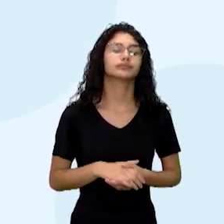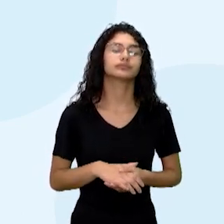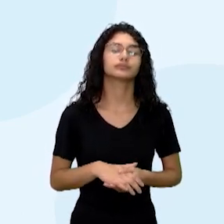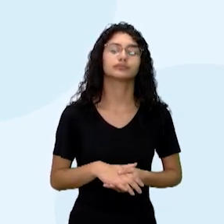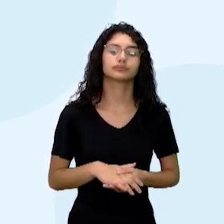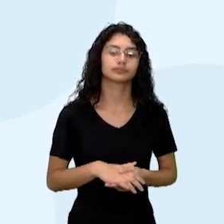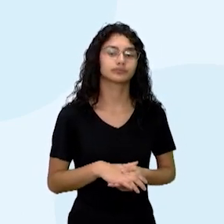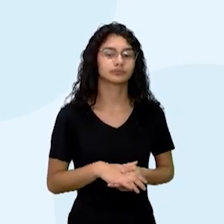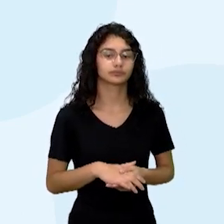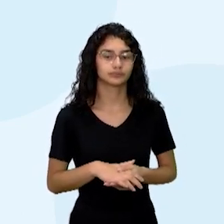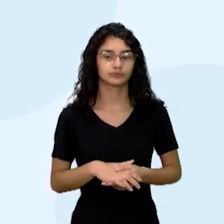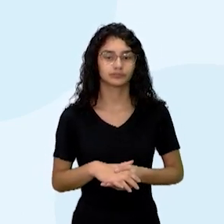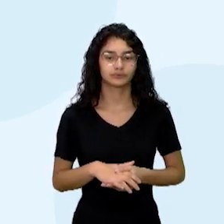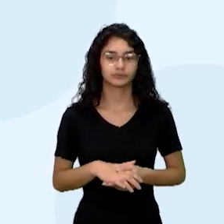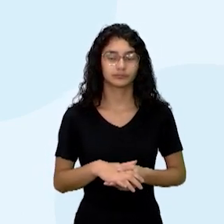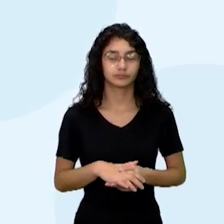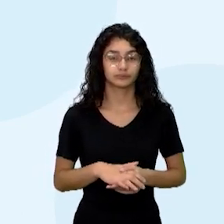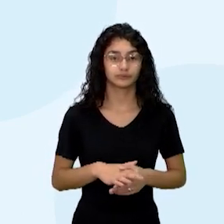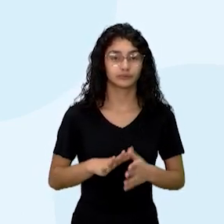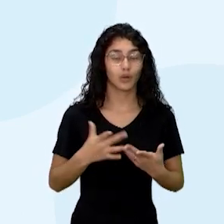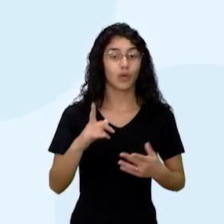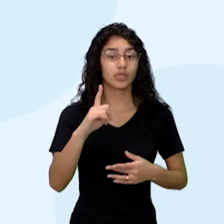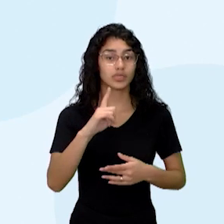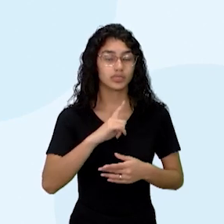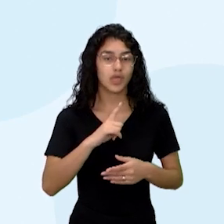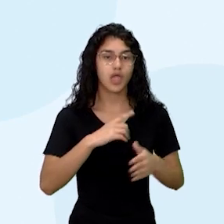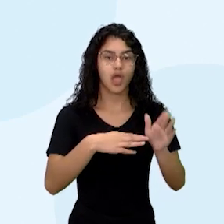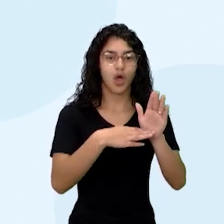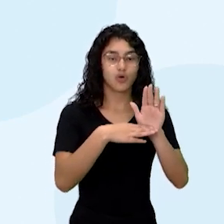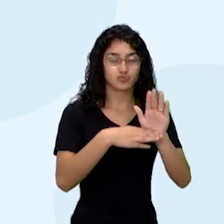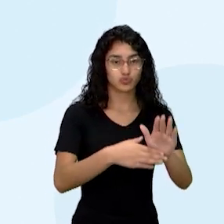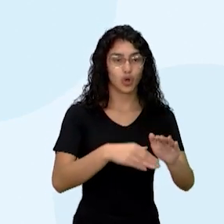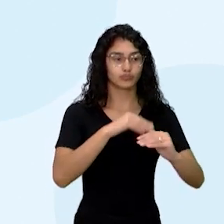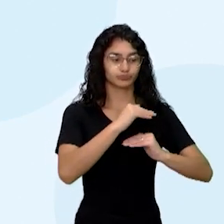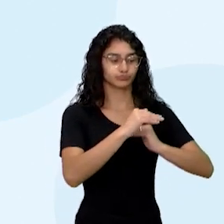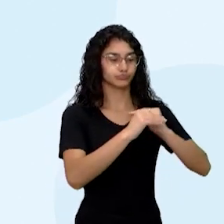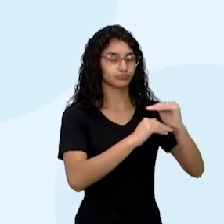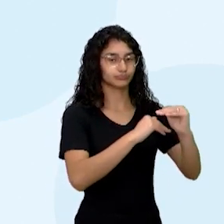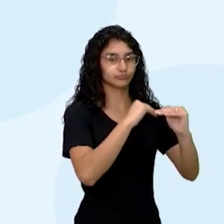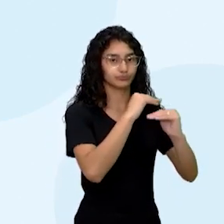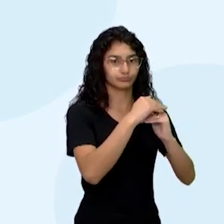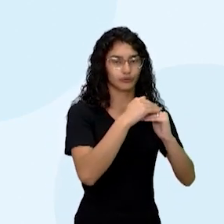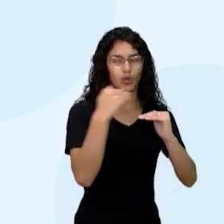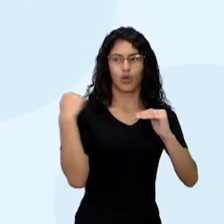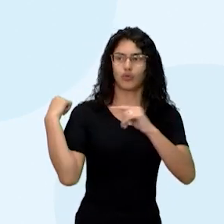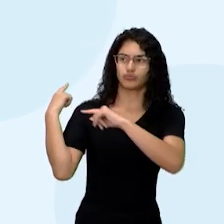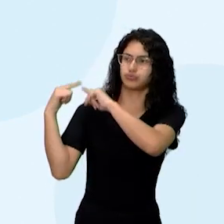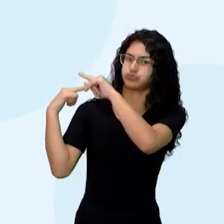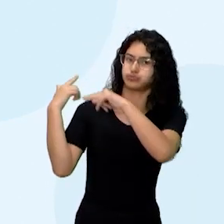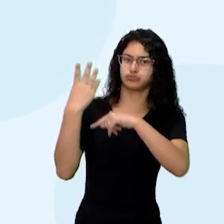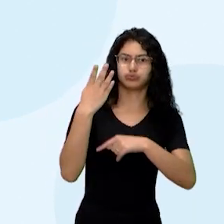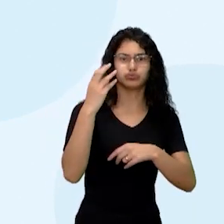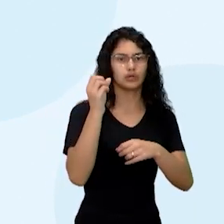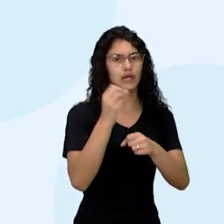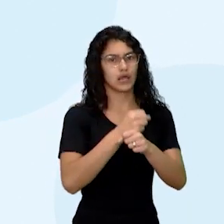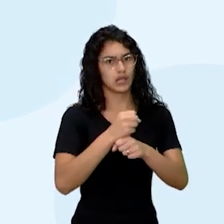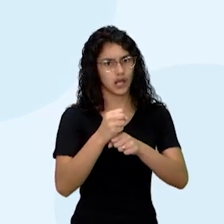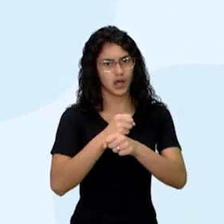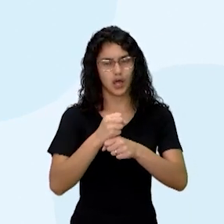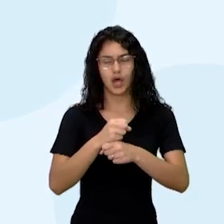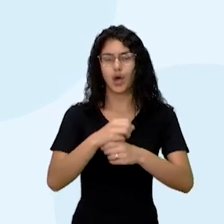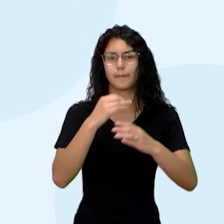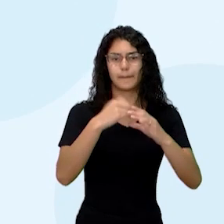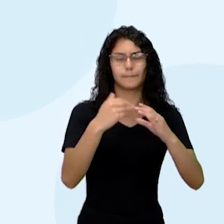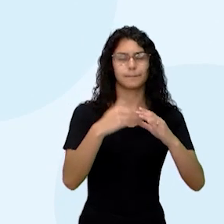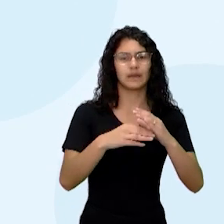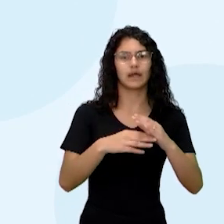Joseph Renzulli, ele tem um referencial teórico que vem sendo construído ao longo dos últimos 40 anos, ele publica na área desde os